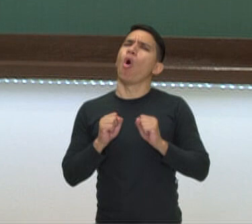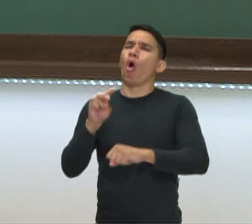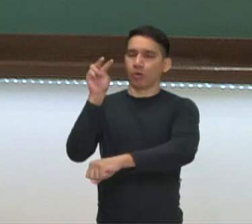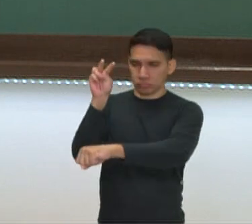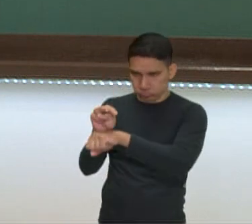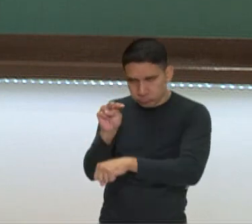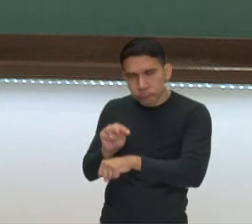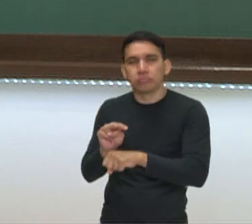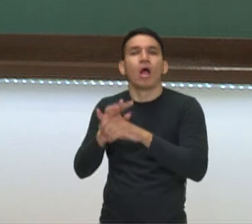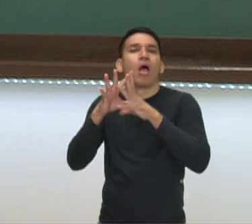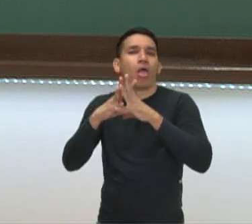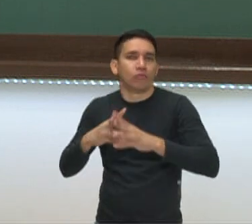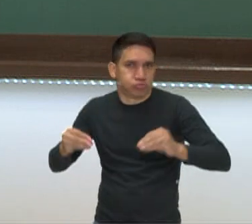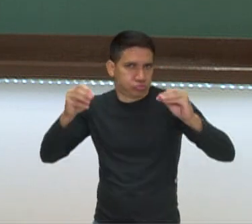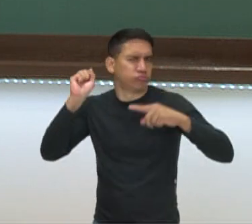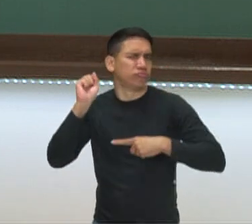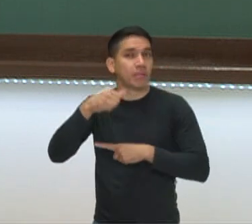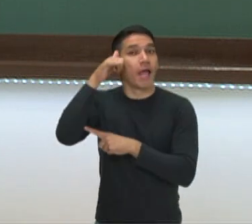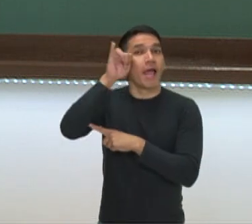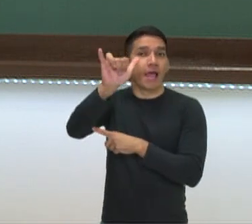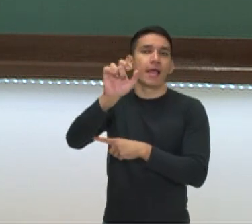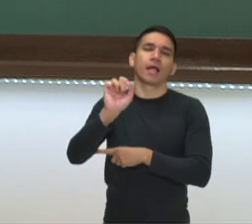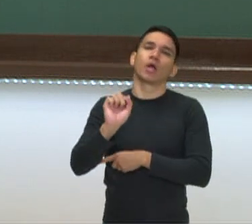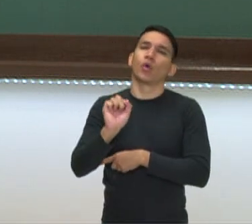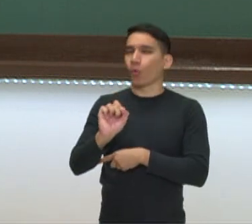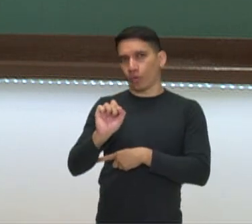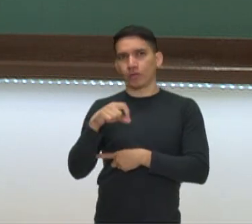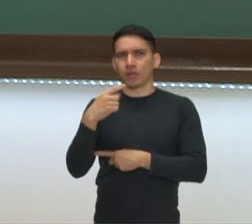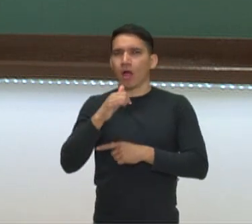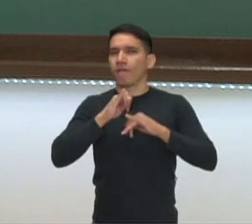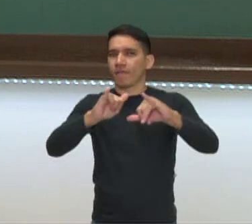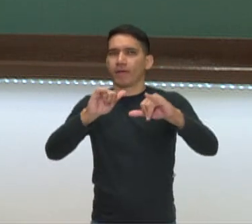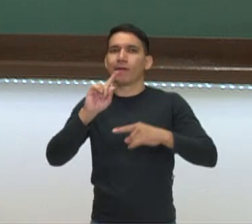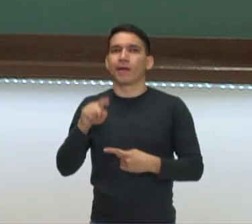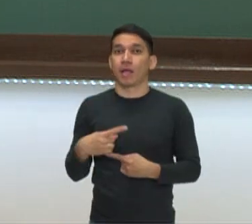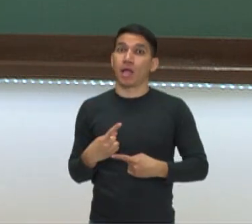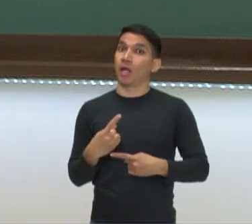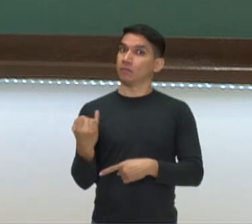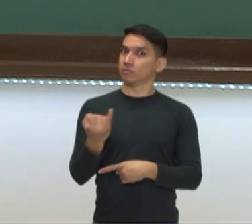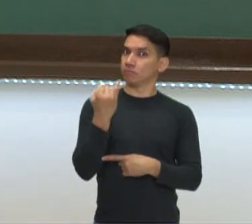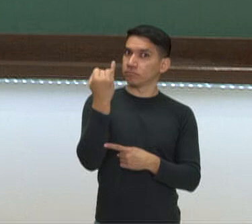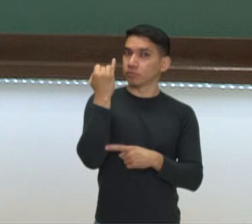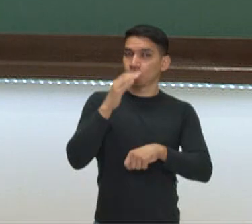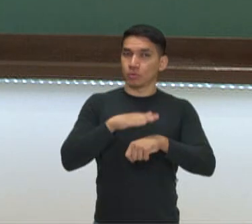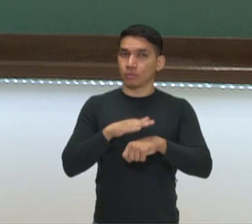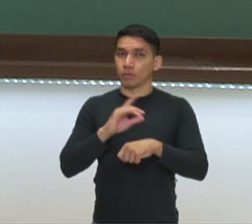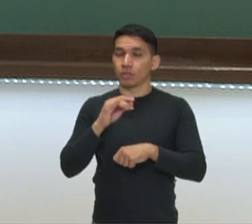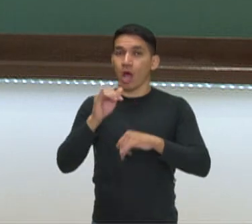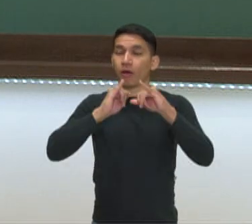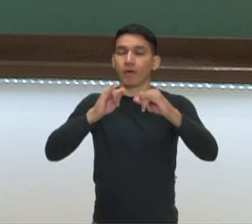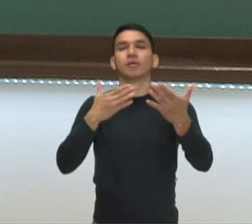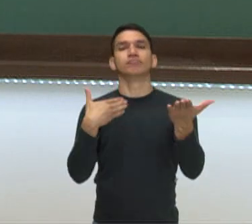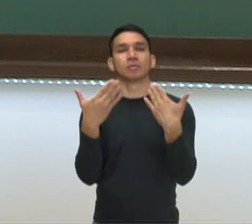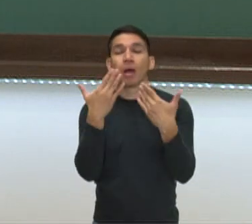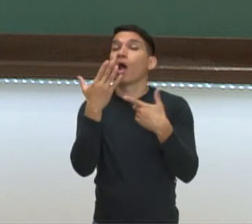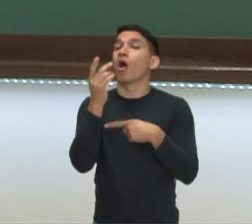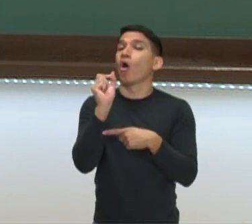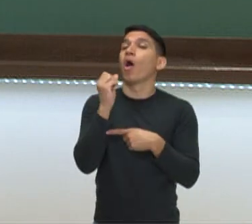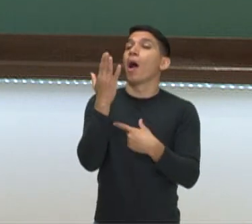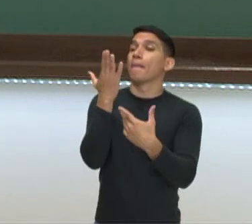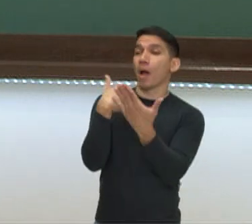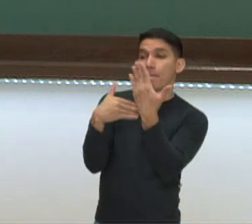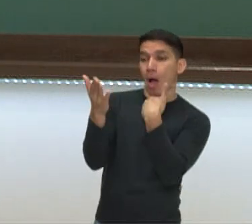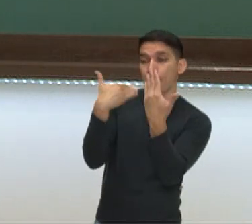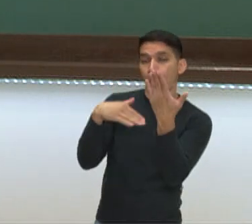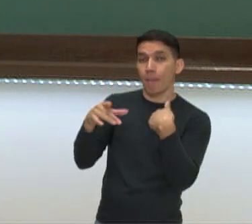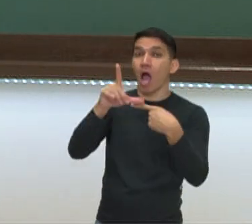tratada, ser curada para evitar, né? Nós falamos aqui que é super importante manter uma alimentação com